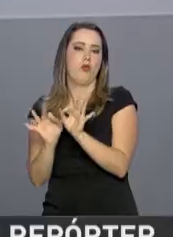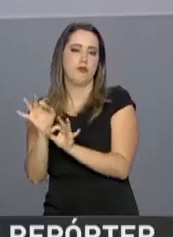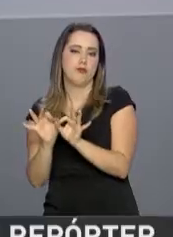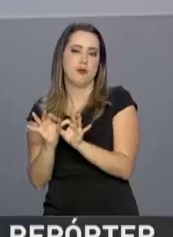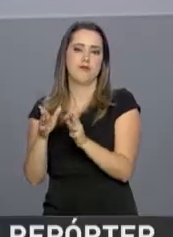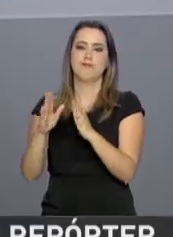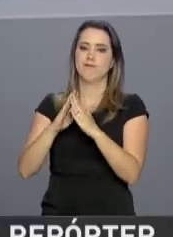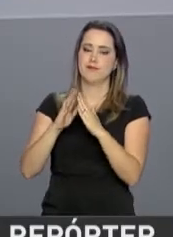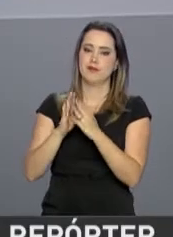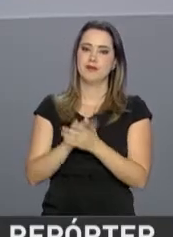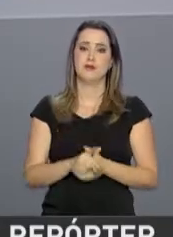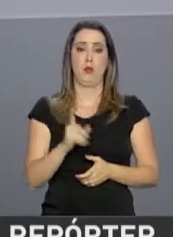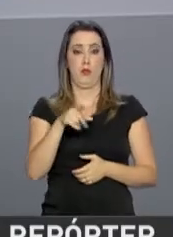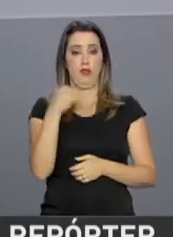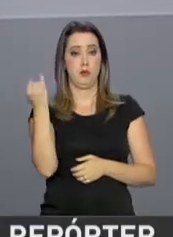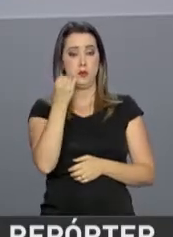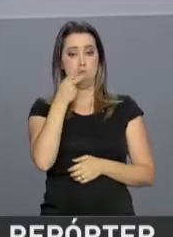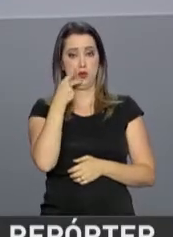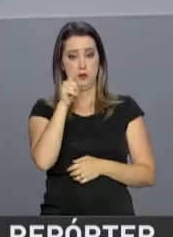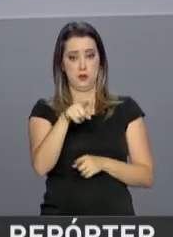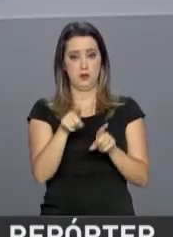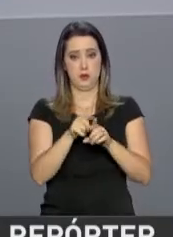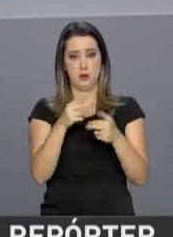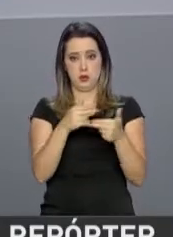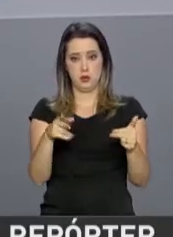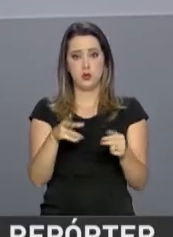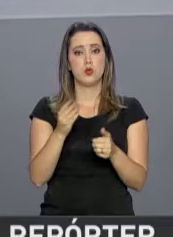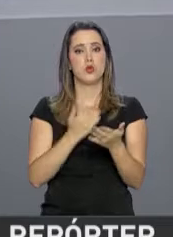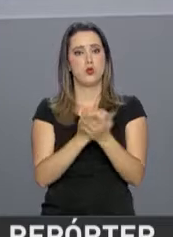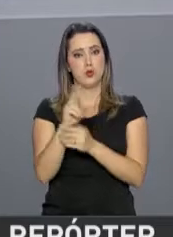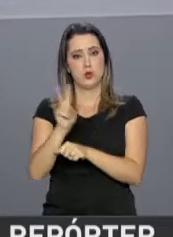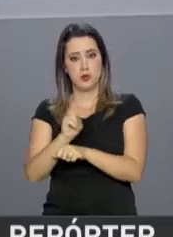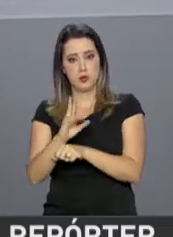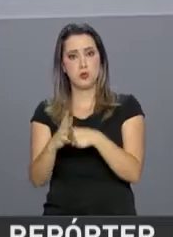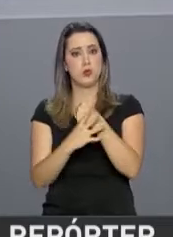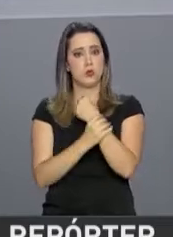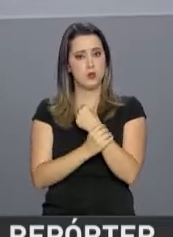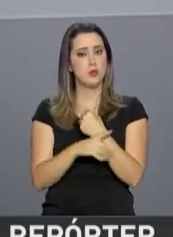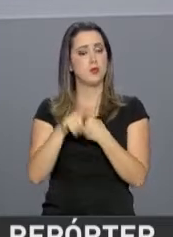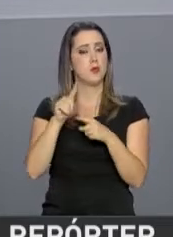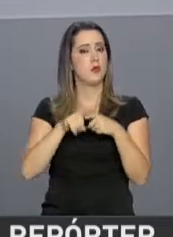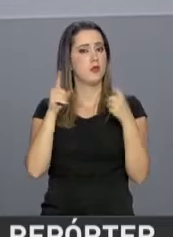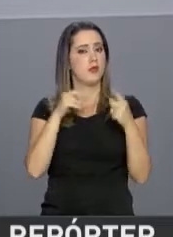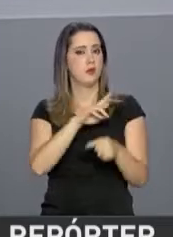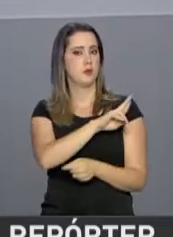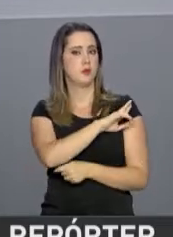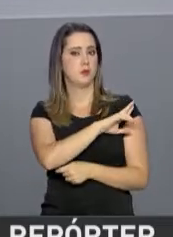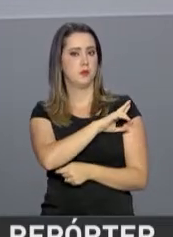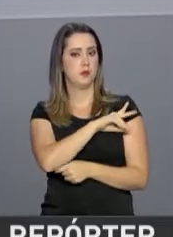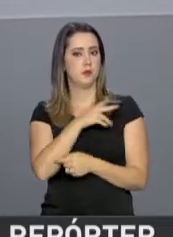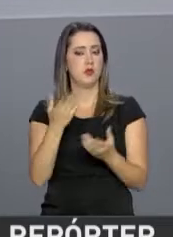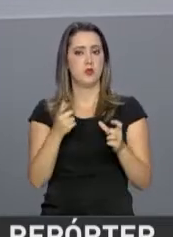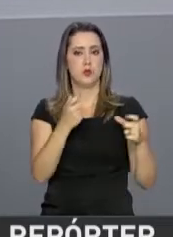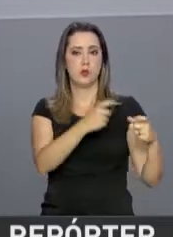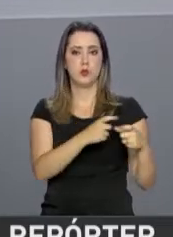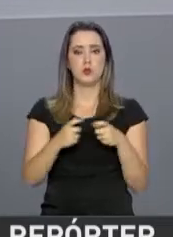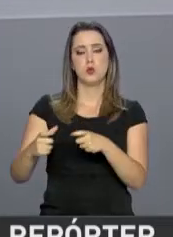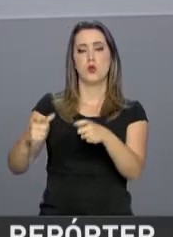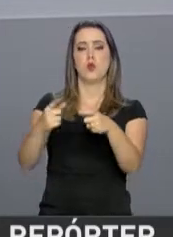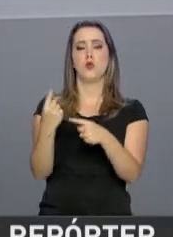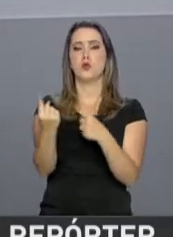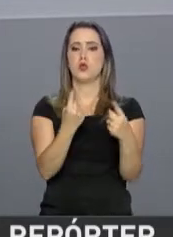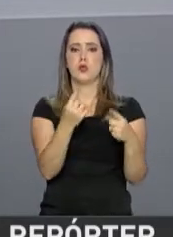é e vale ressaltar que os produtos continuam sendo fiscalizados e seguros mas a responsabilidade vai ser dos